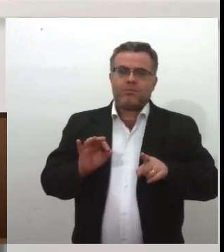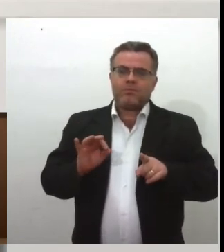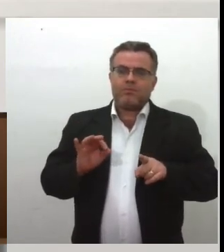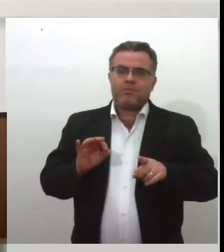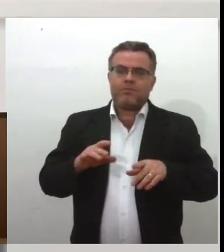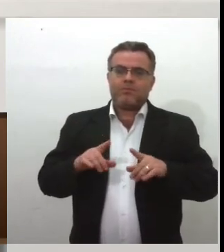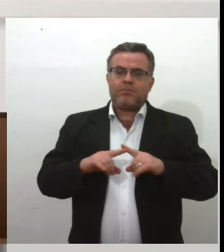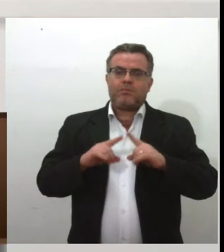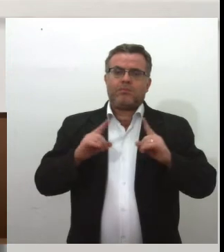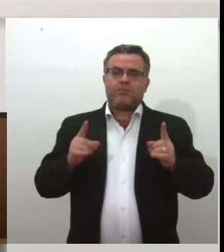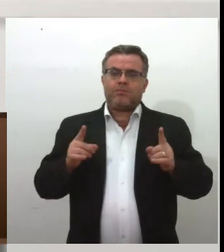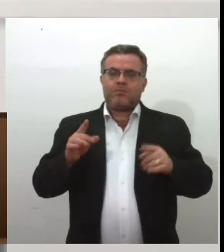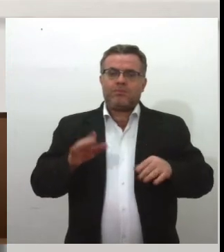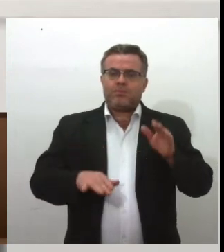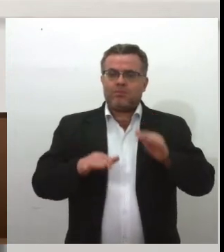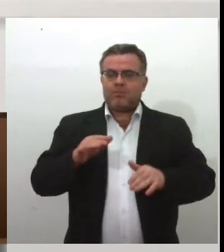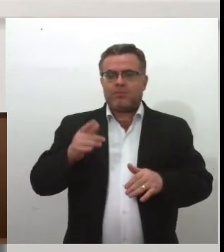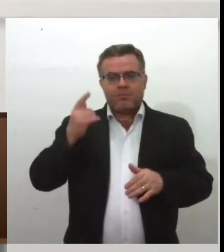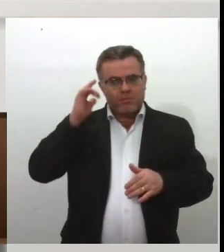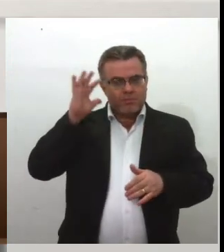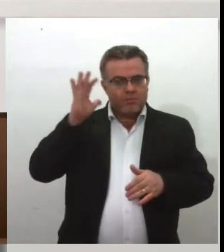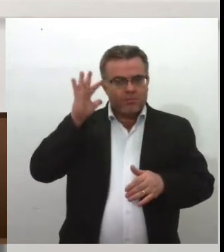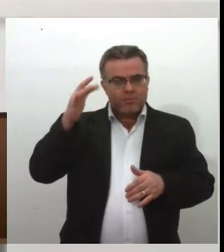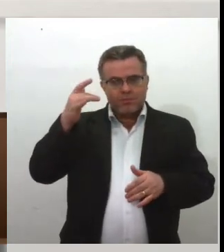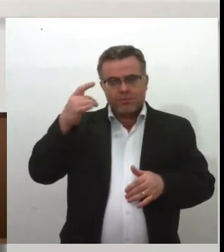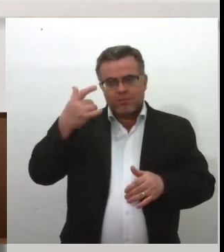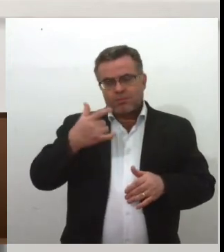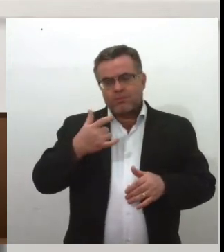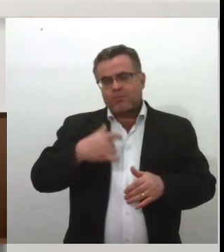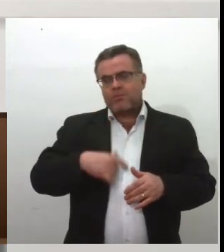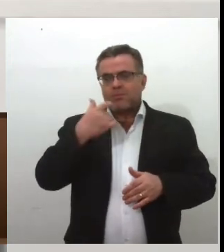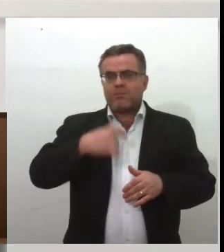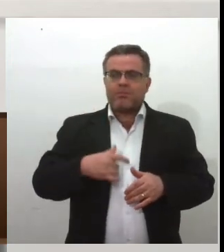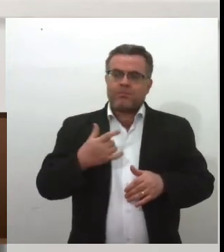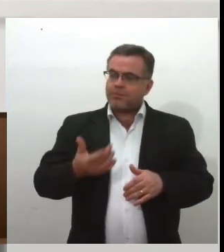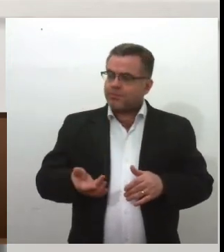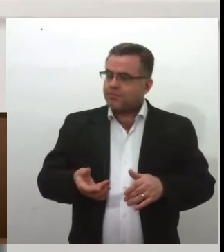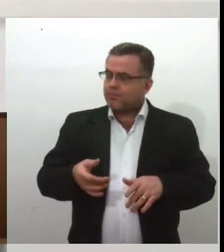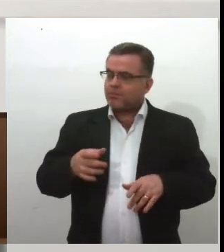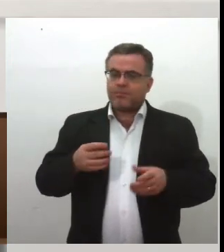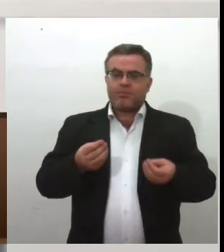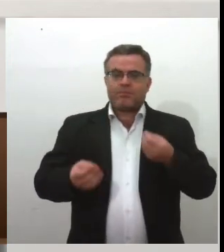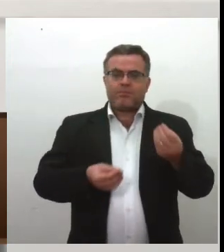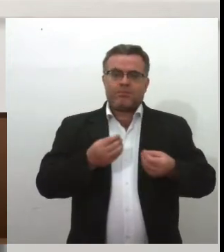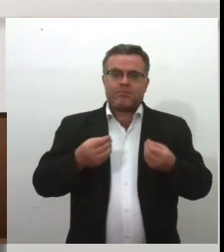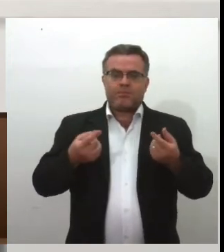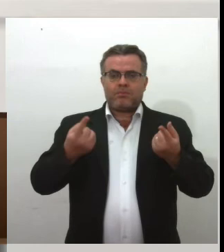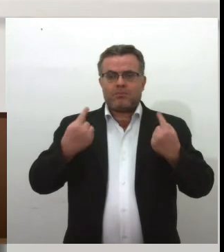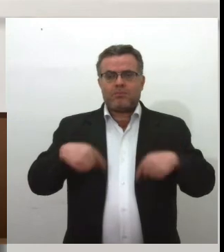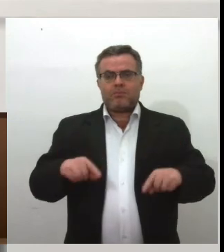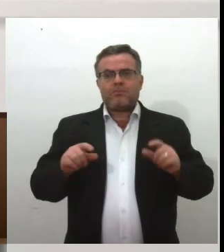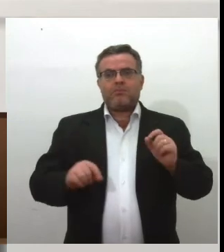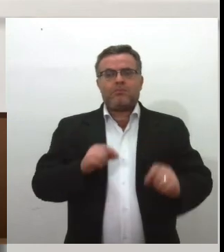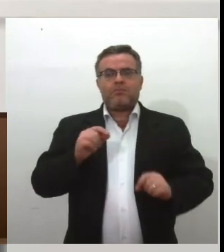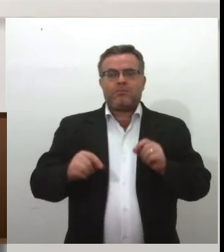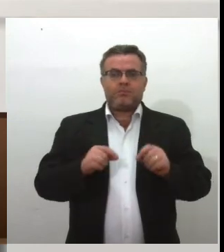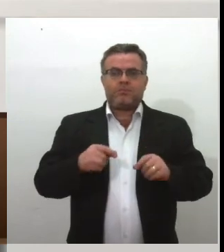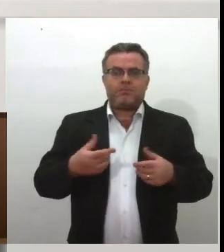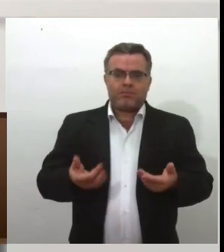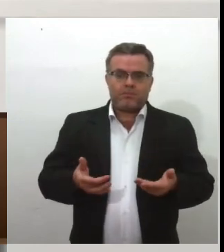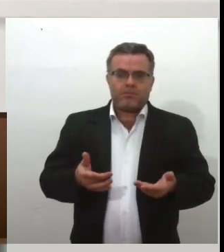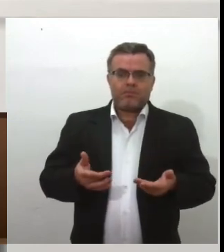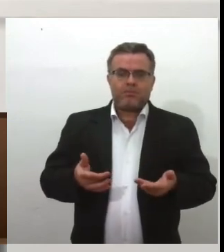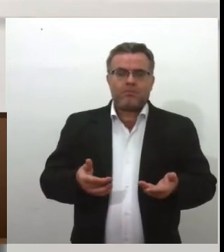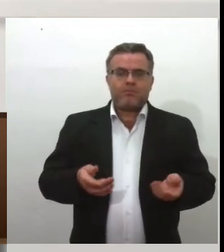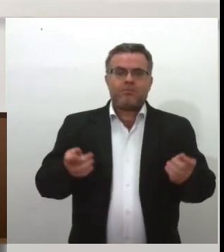Só apenas pela força do pensamento, como se diz, né? E a manipulação de alguma parte do nosso corpo, outra parte do nosso corpo,